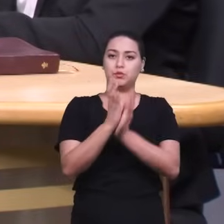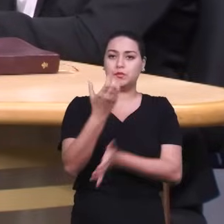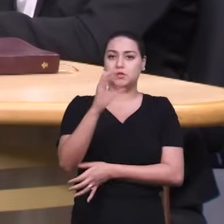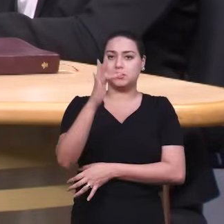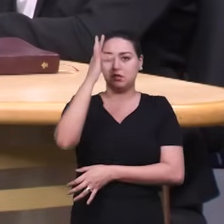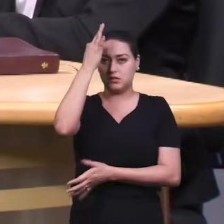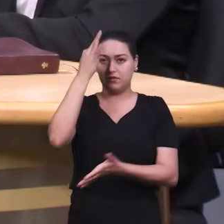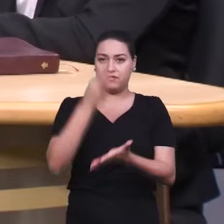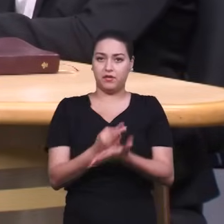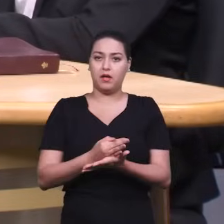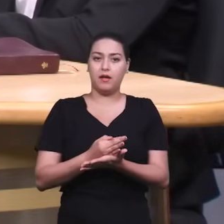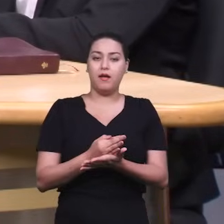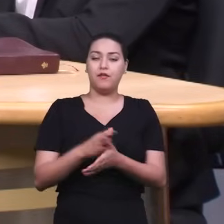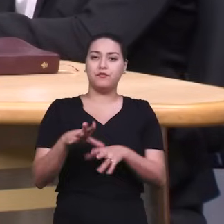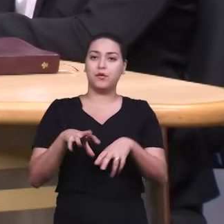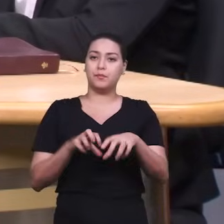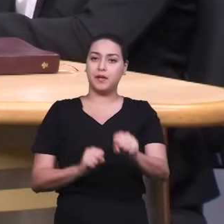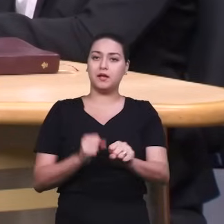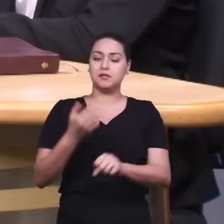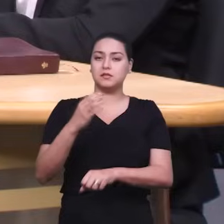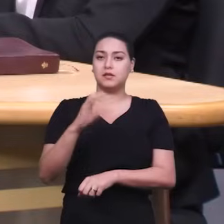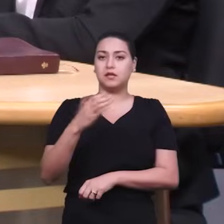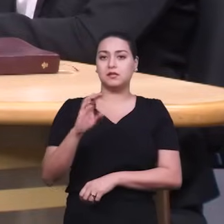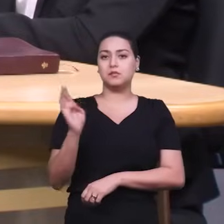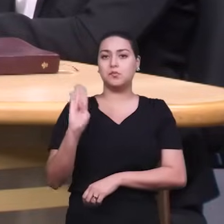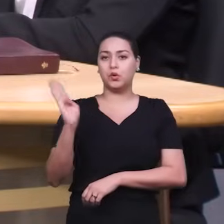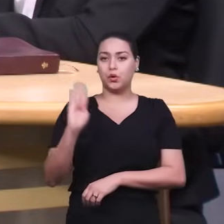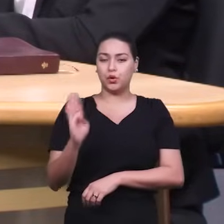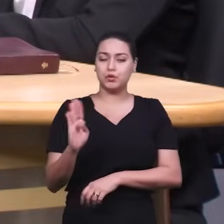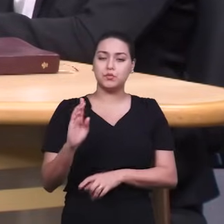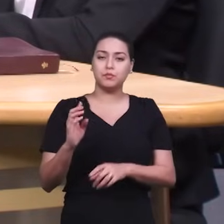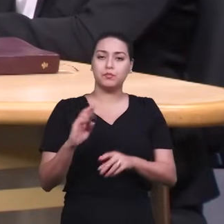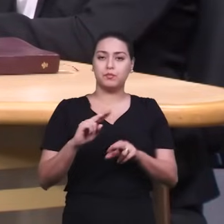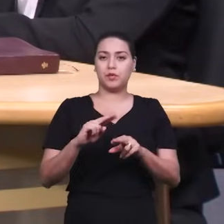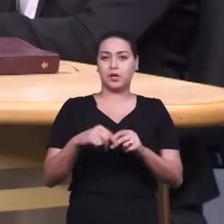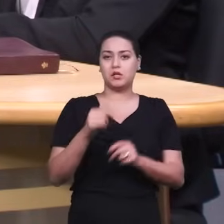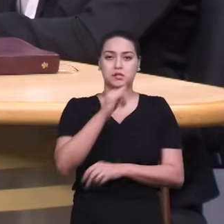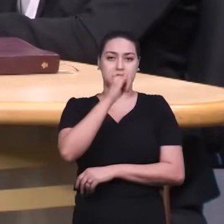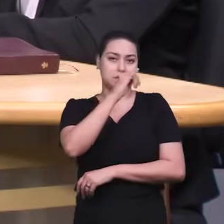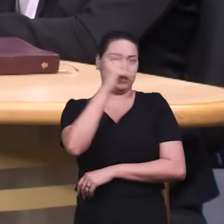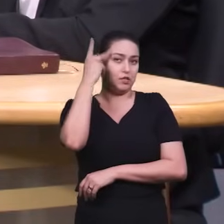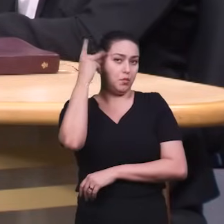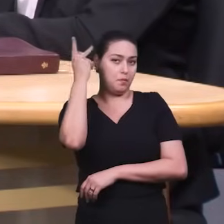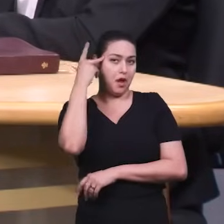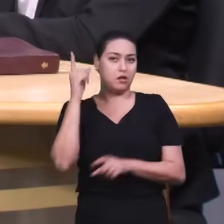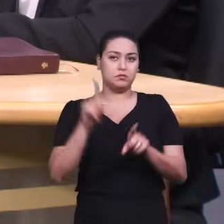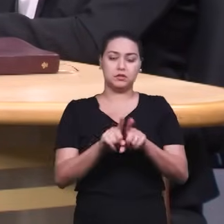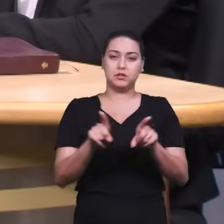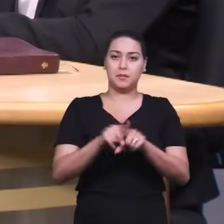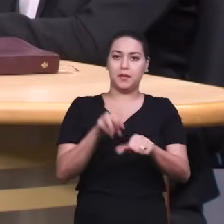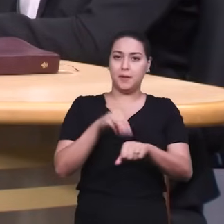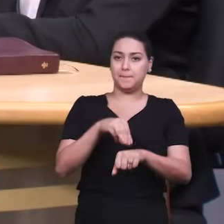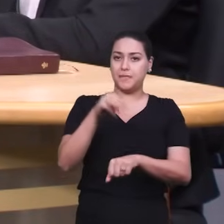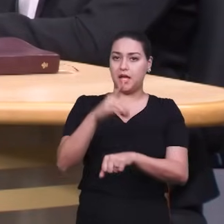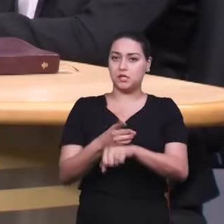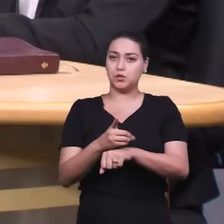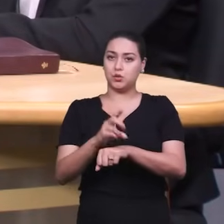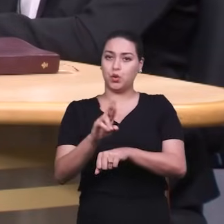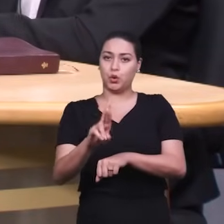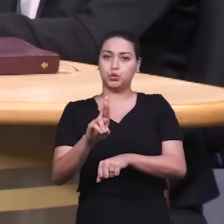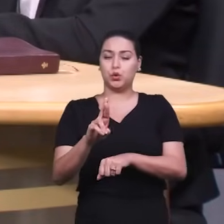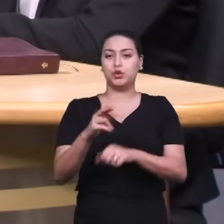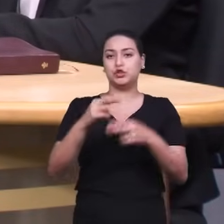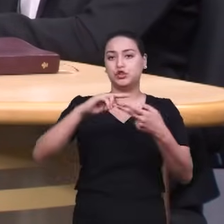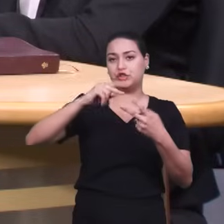ele é graduado em Ciências Biológicas pela Unicamp, e nesta mesma instituição ele é mestre e doutor